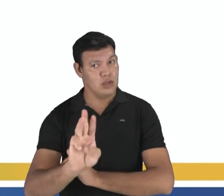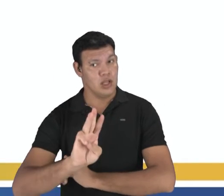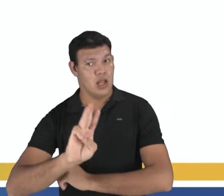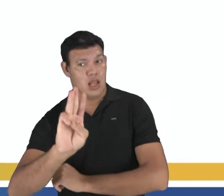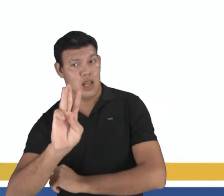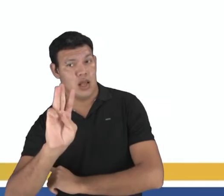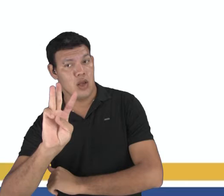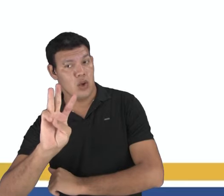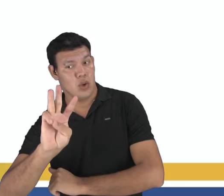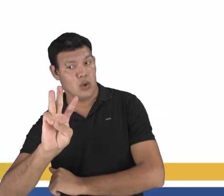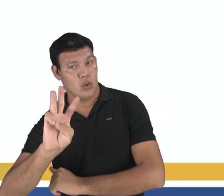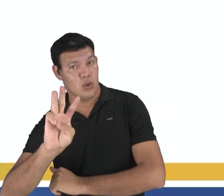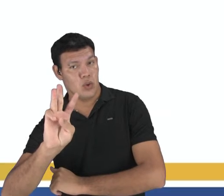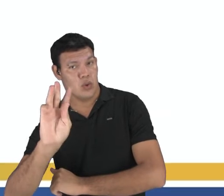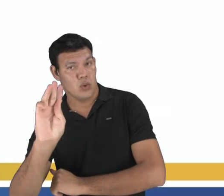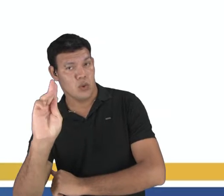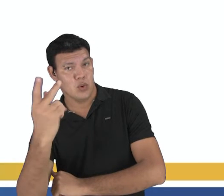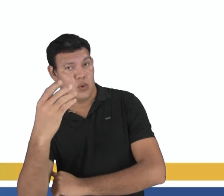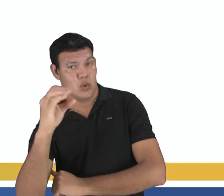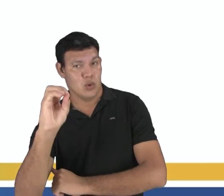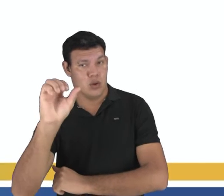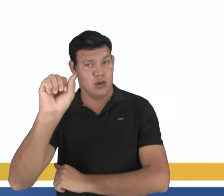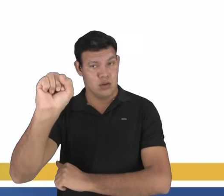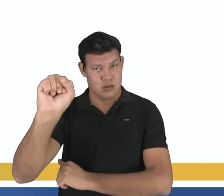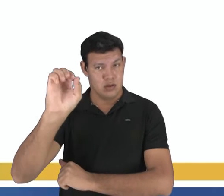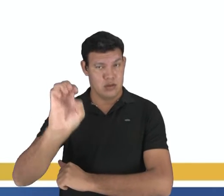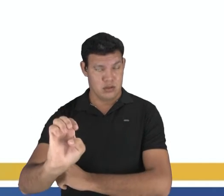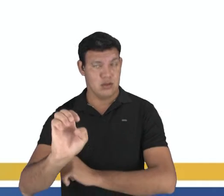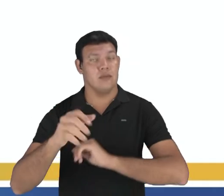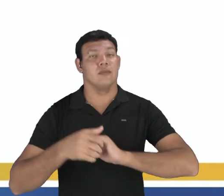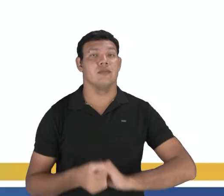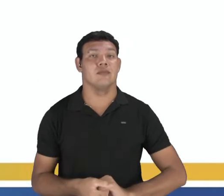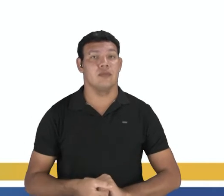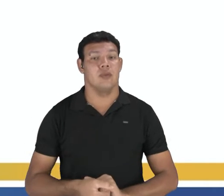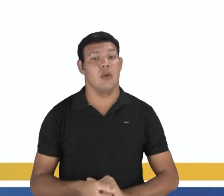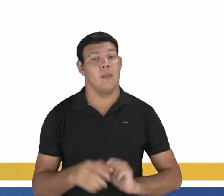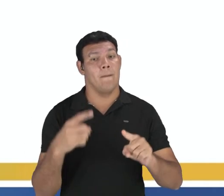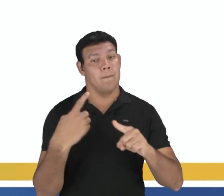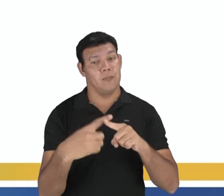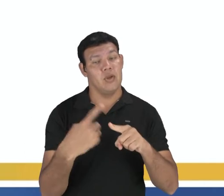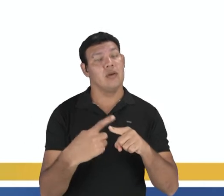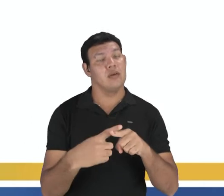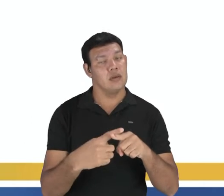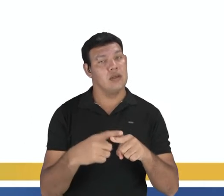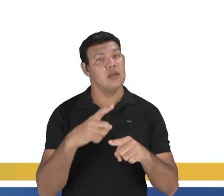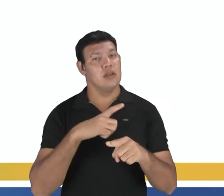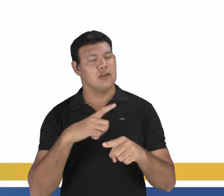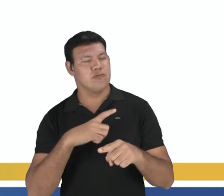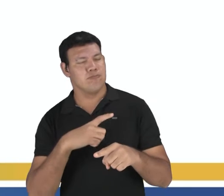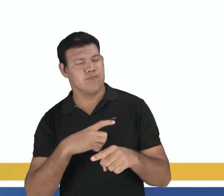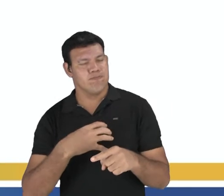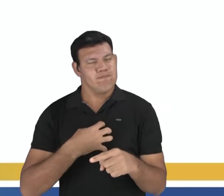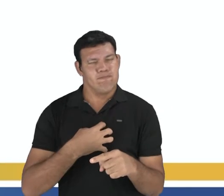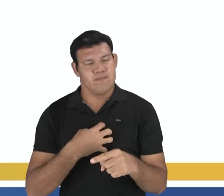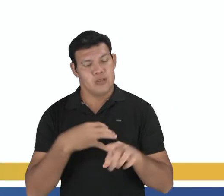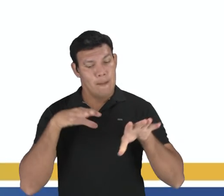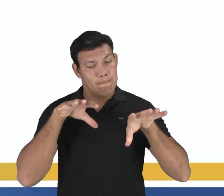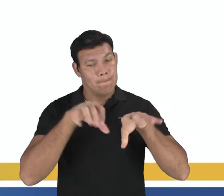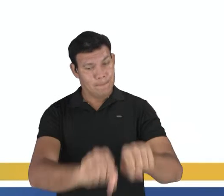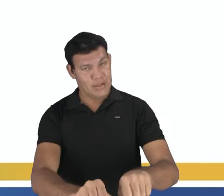pessoa ainda tem aí nessa frase o sentido de posse as notas dele ou existiu dentro